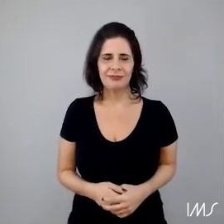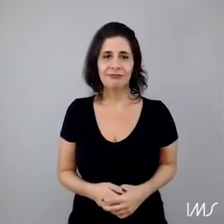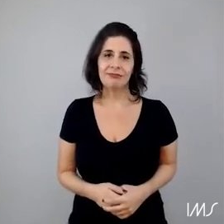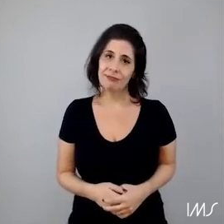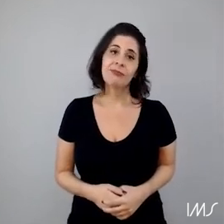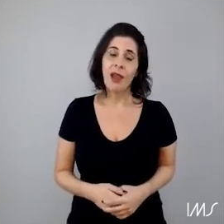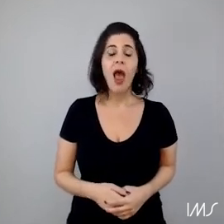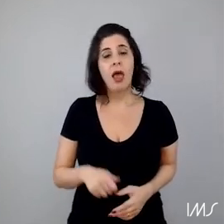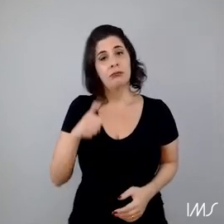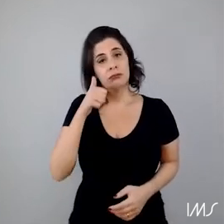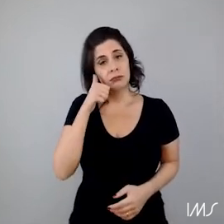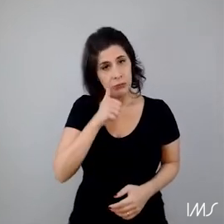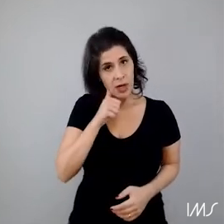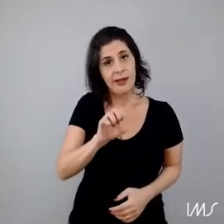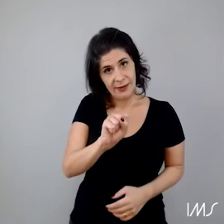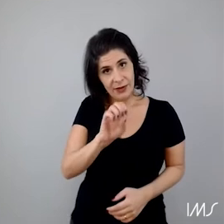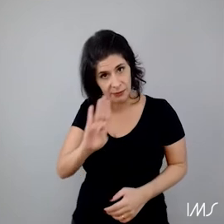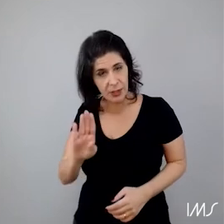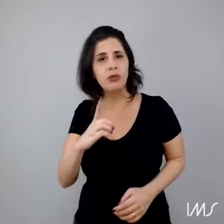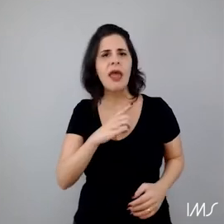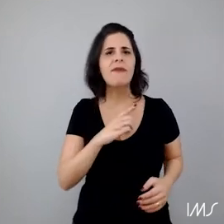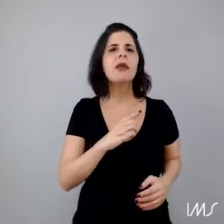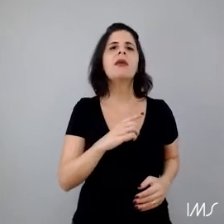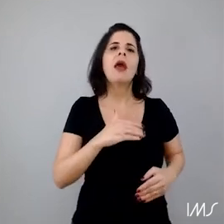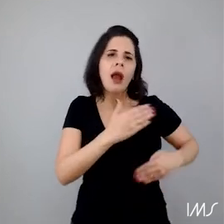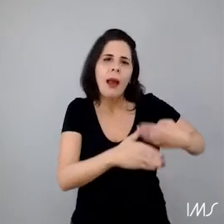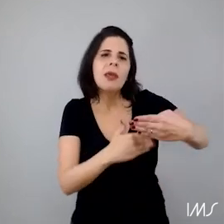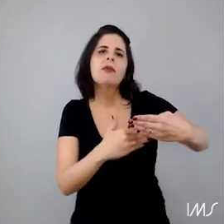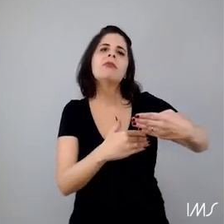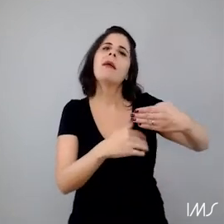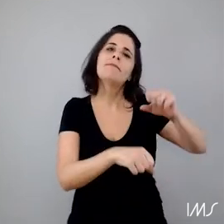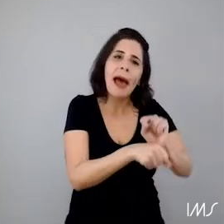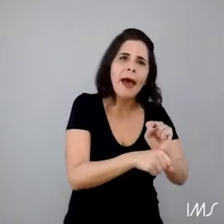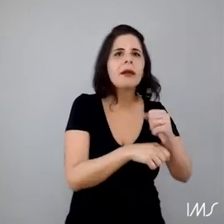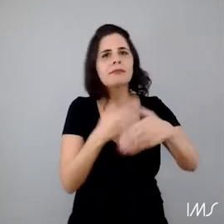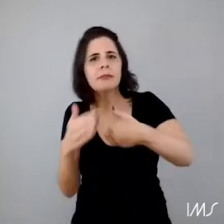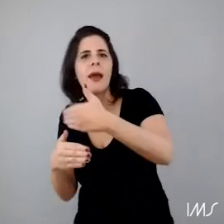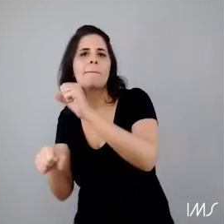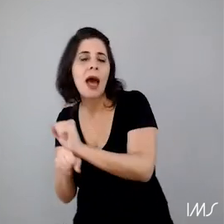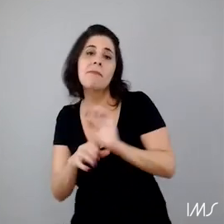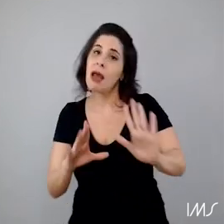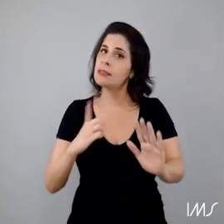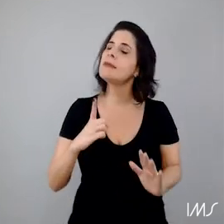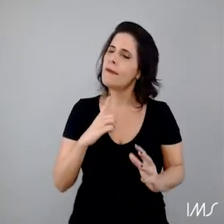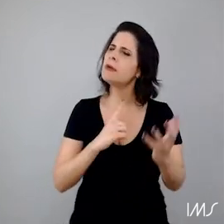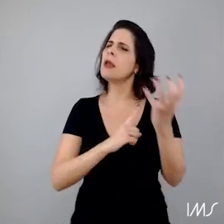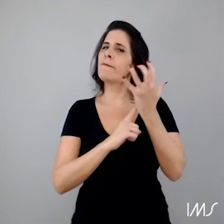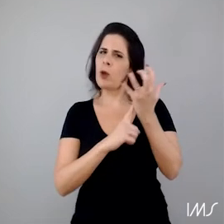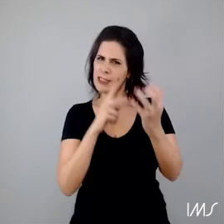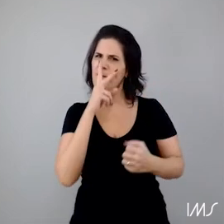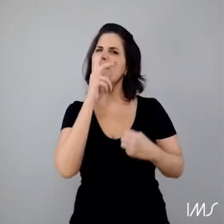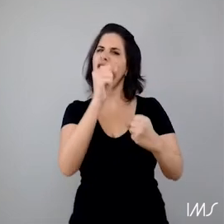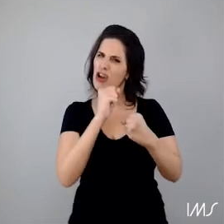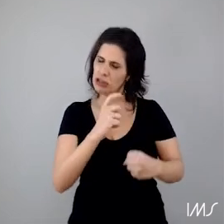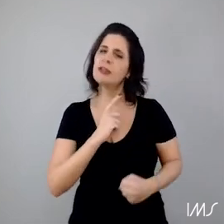Apesar dessas interrupções na sua trajetória, a obra de Stefânia deixou frutos. Contribuiu para o desenvolvimento de uma